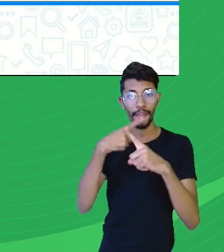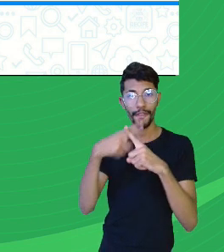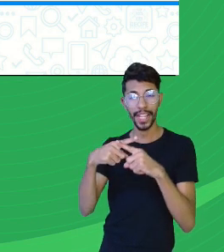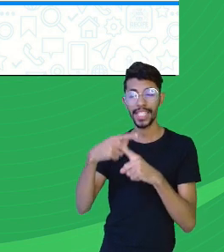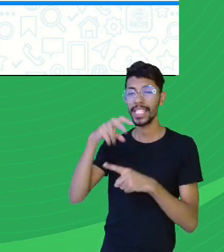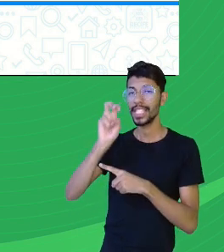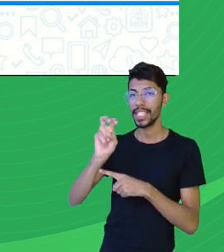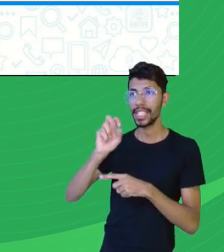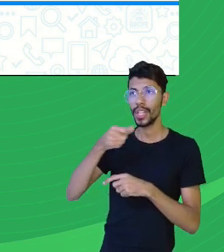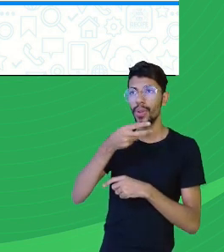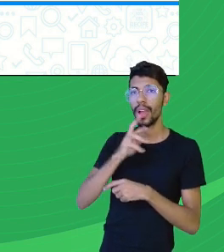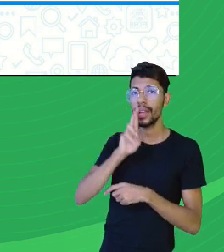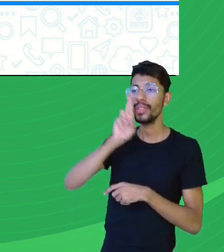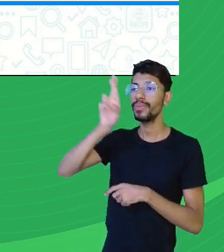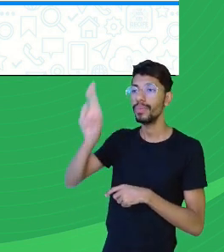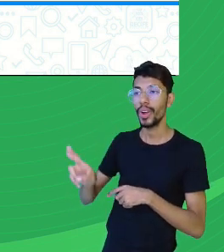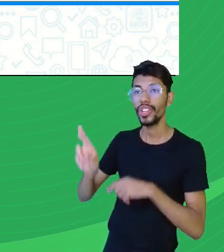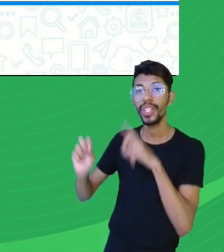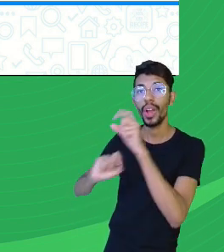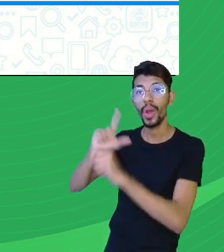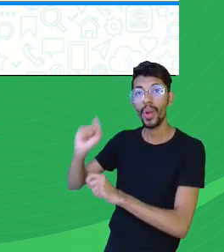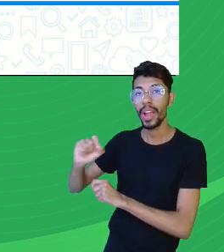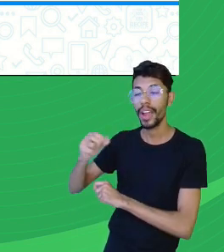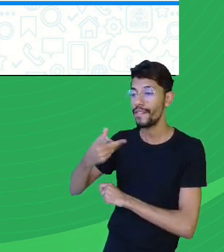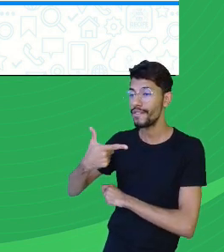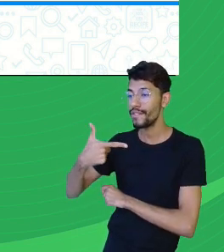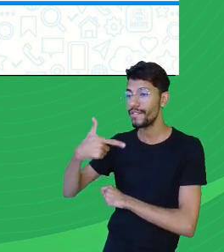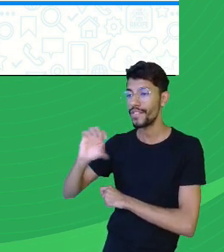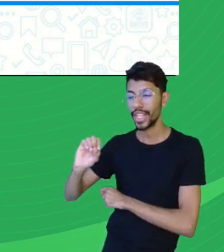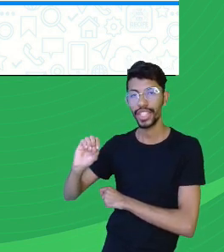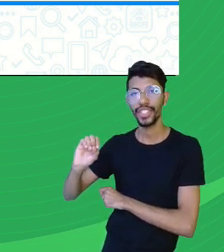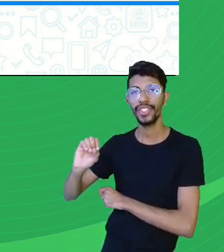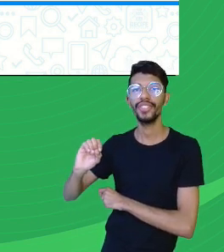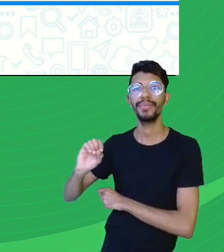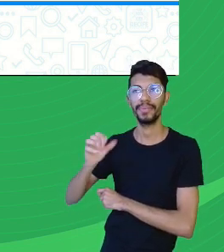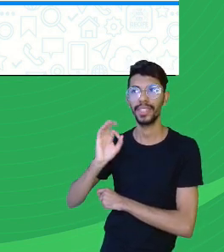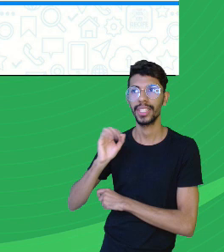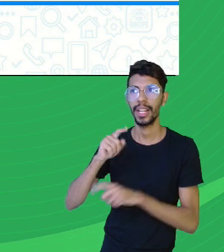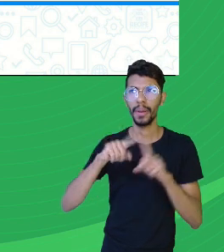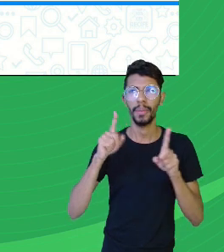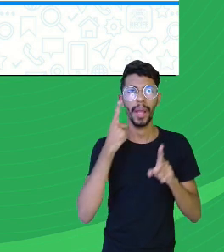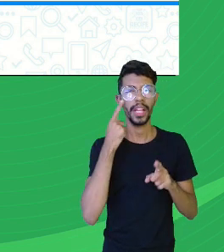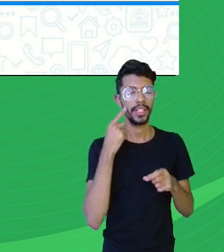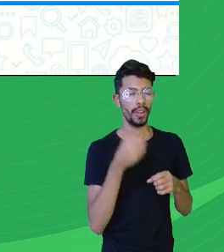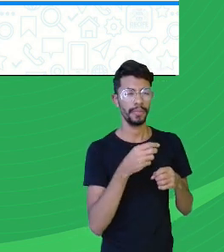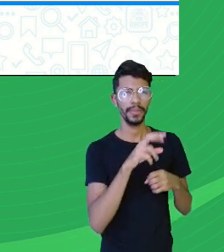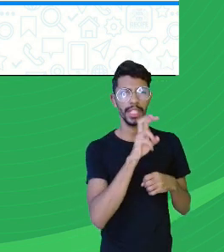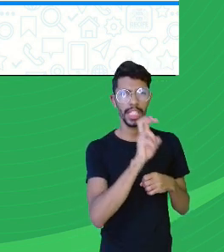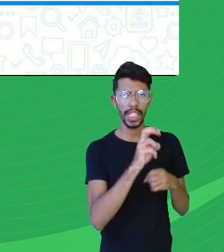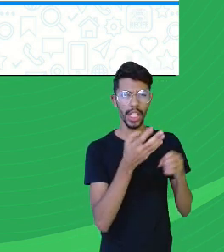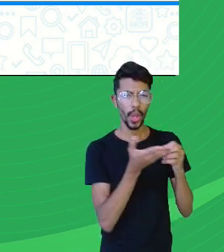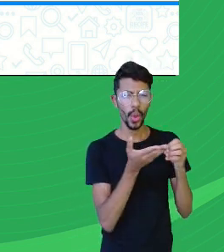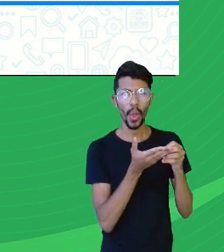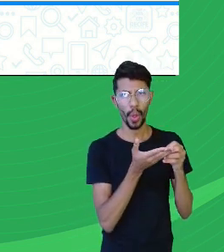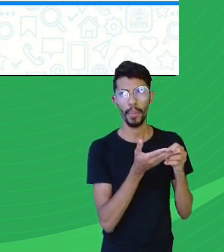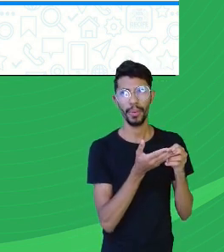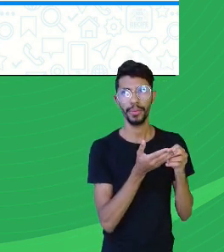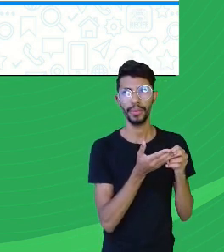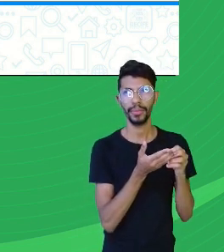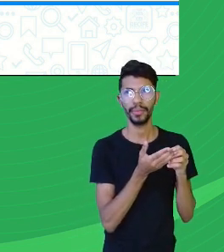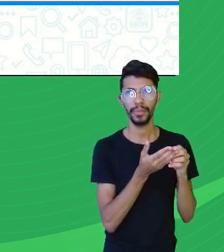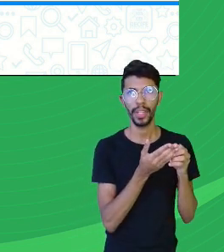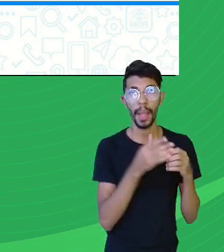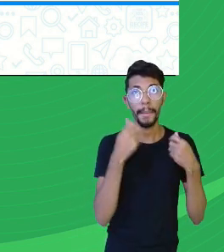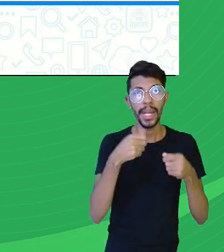morangos vai dar um total de 20. E para 5 copos, olha bem, 5 copos, ela